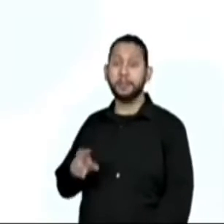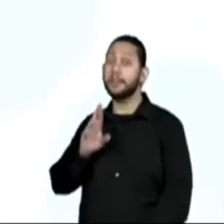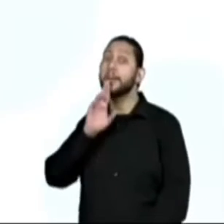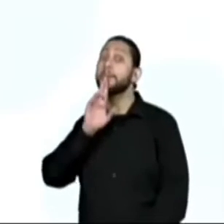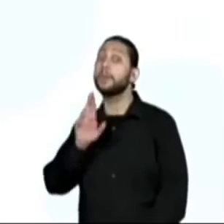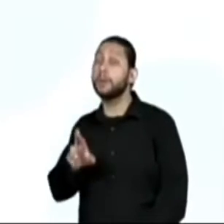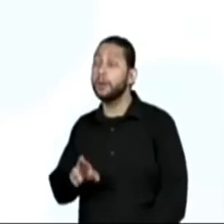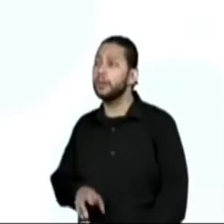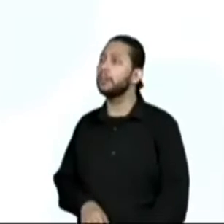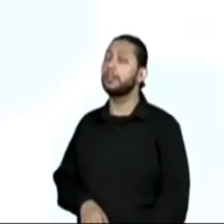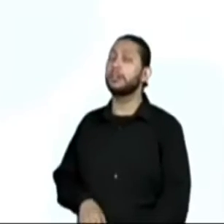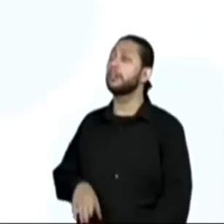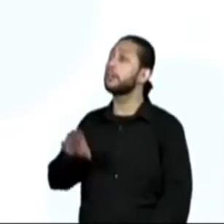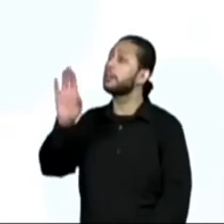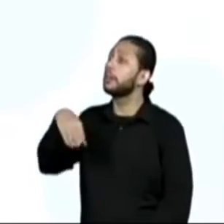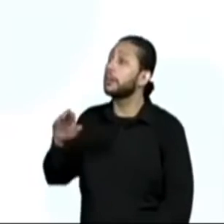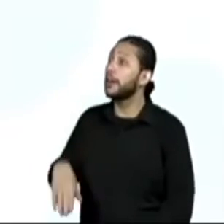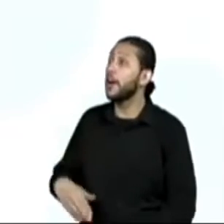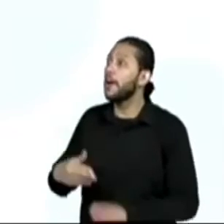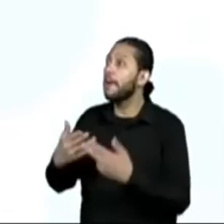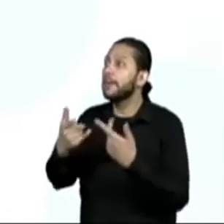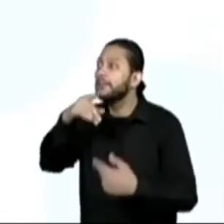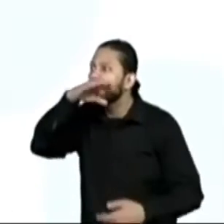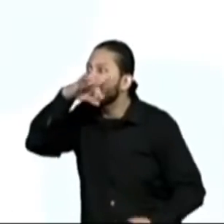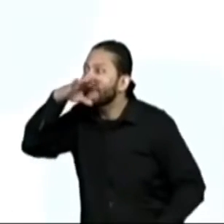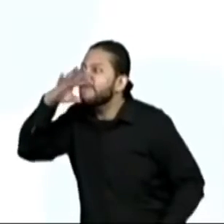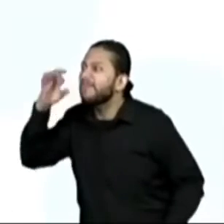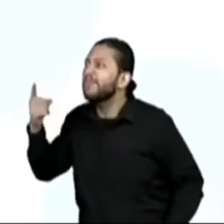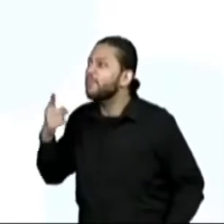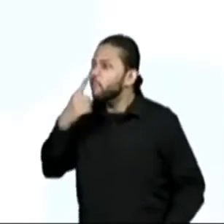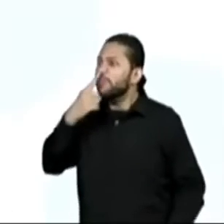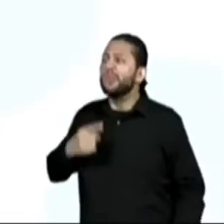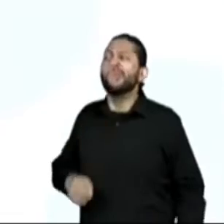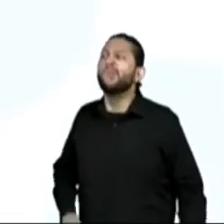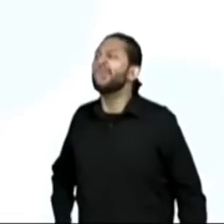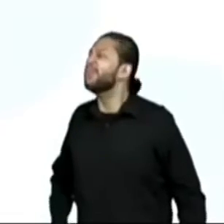Para cheirar melhor.